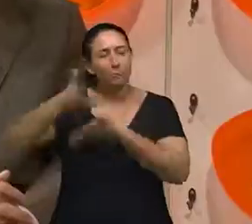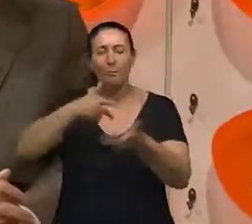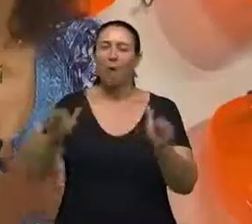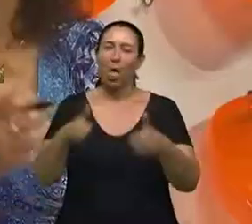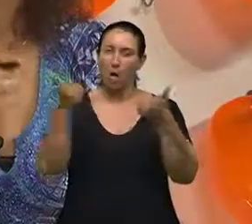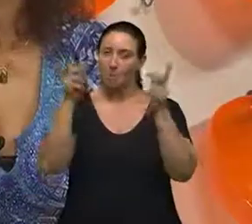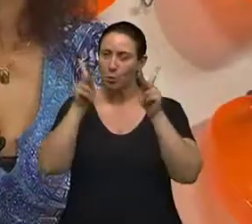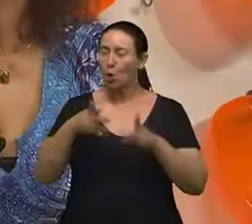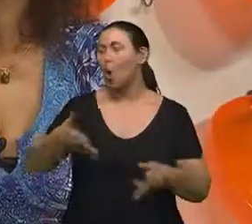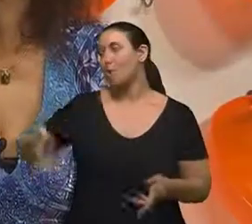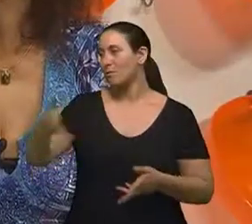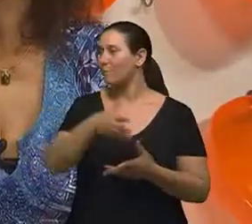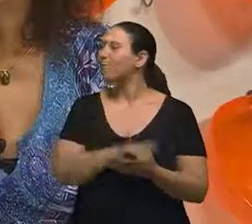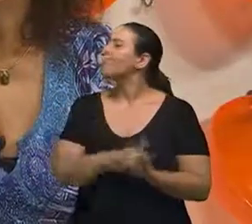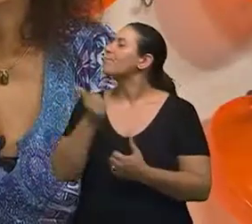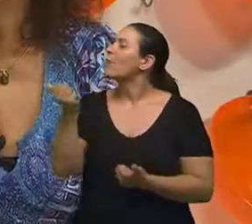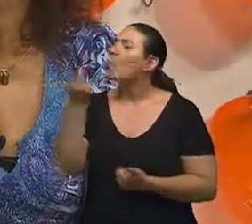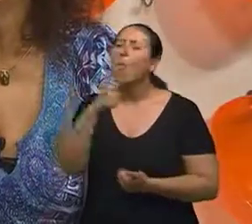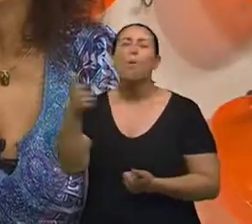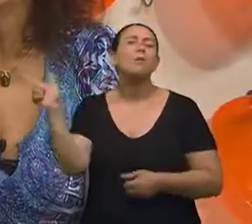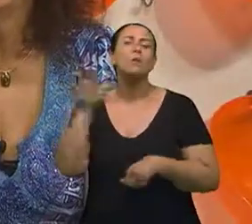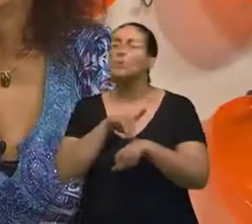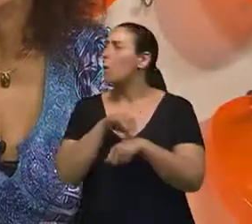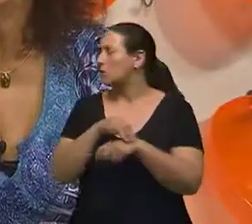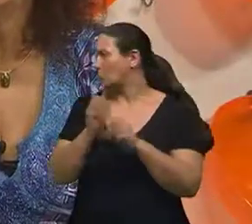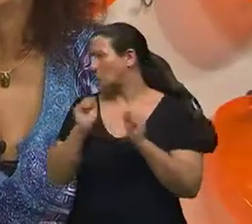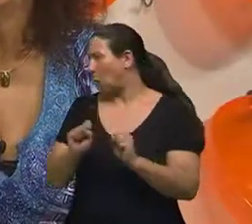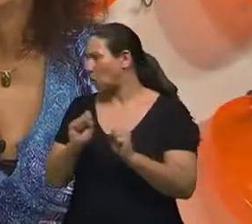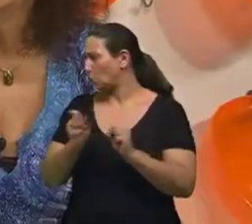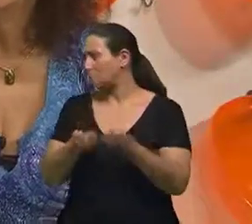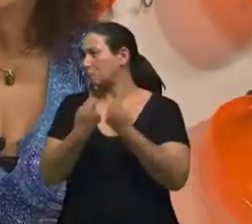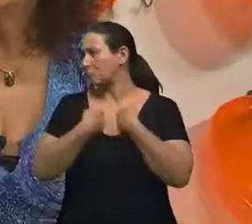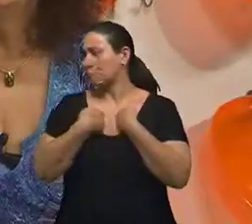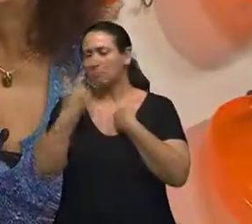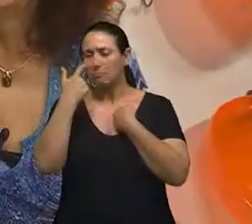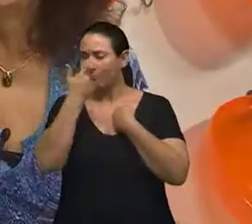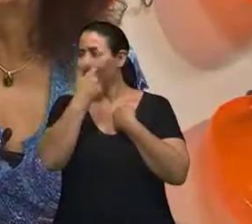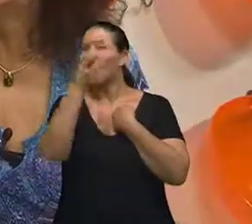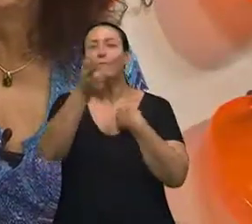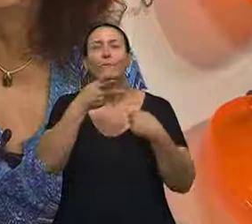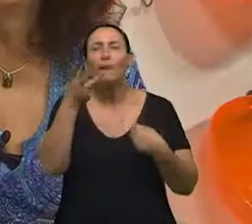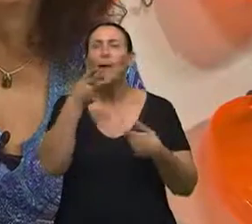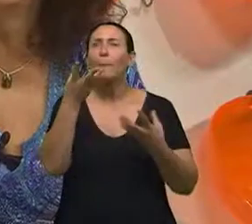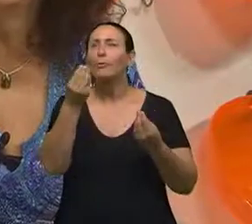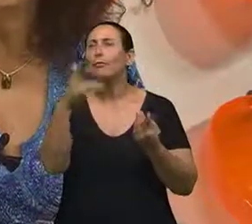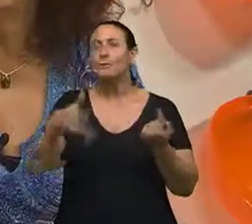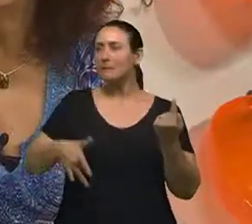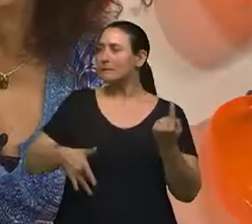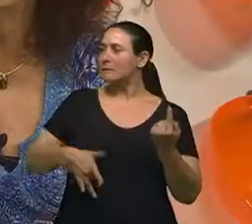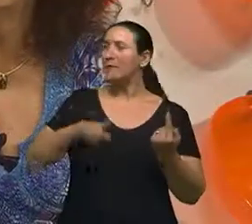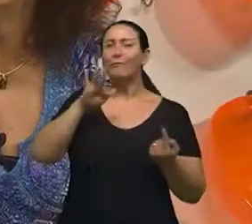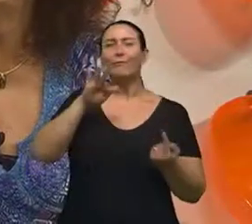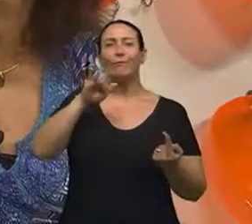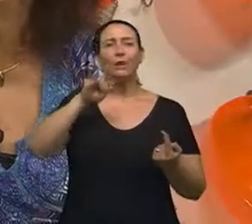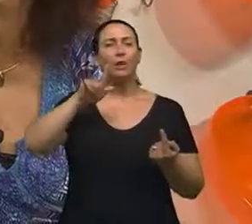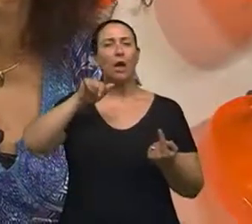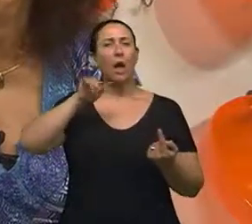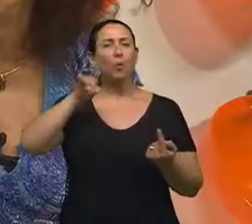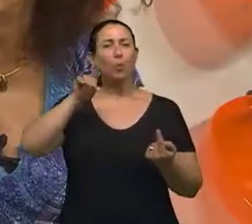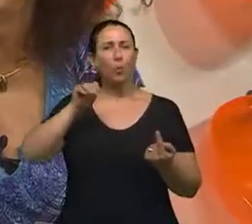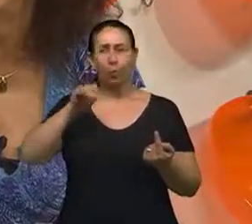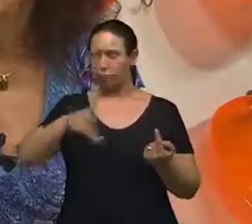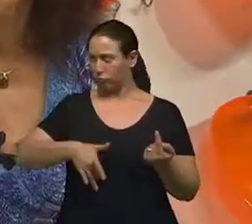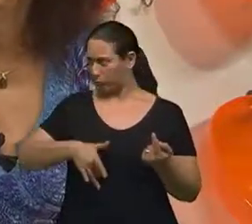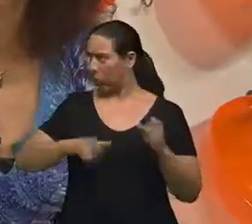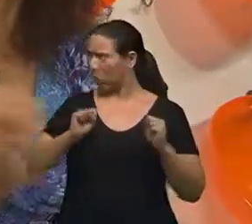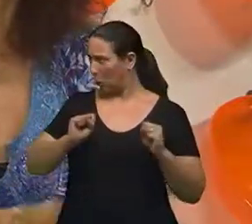pessoas. Claro. E outras doenças que podem levar problema de visão? Eu vejo falar que fígado, algumas doenças de fígado